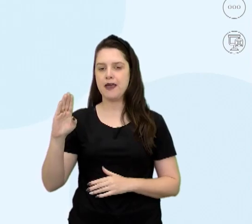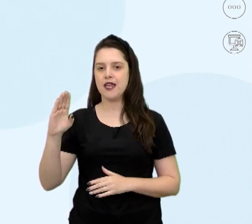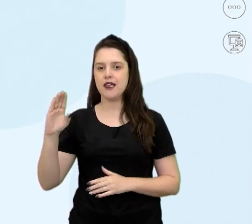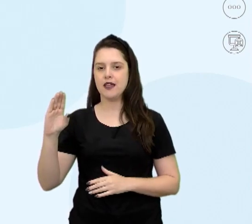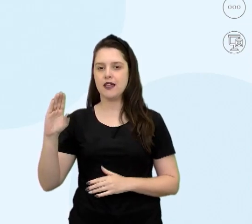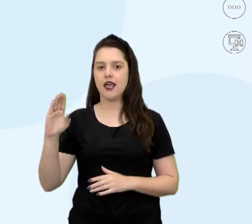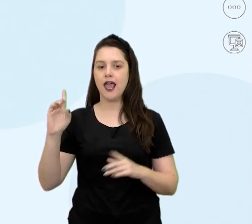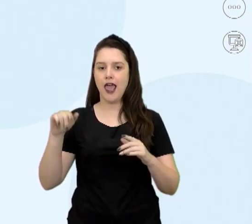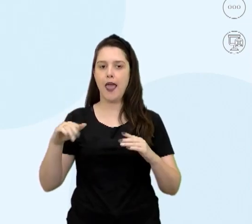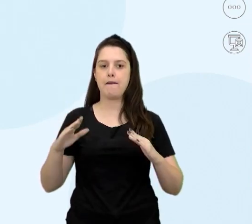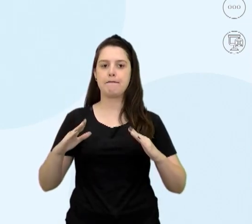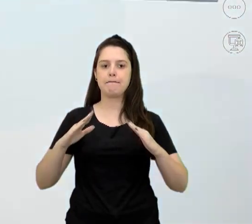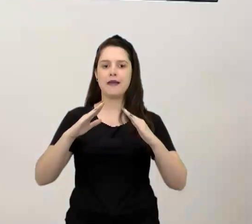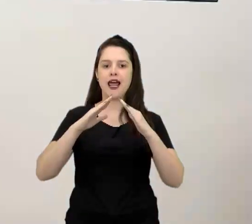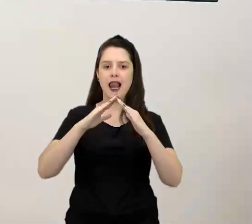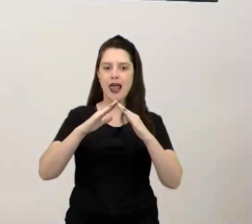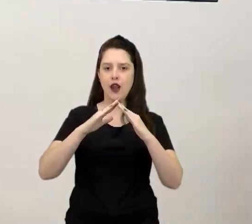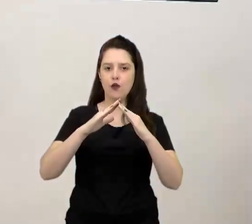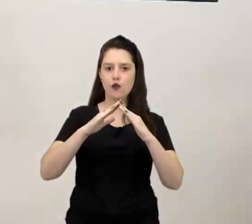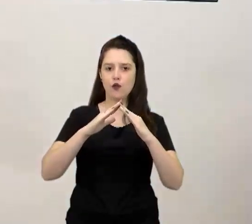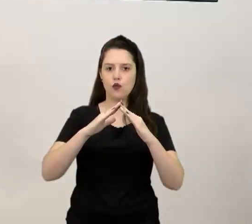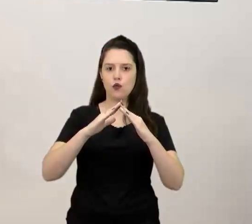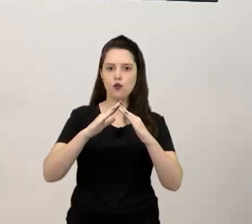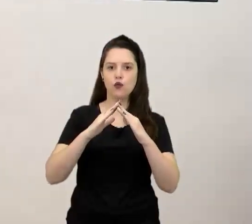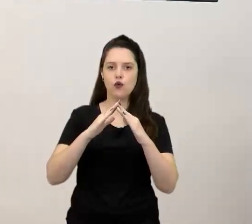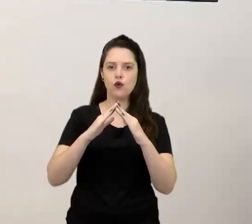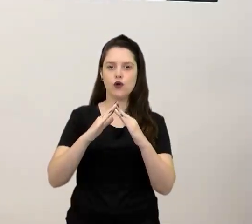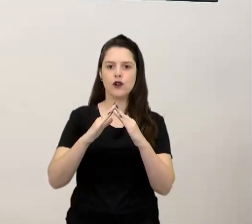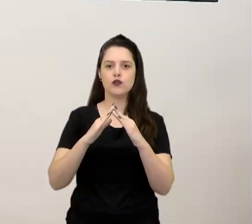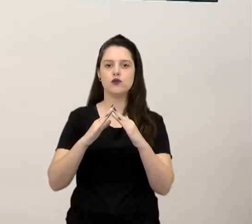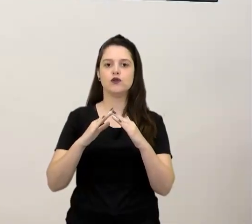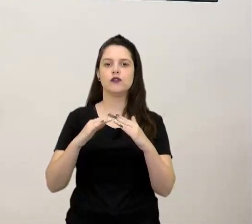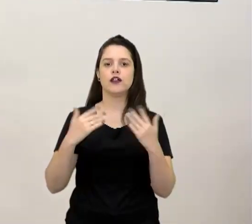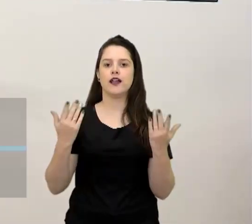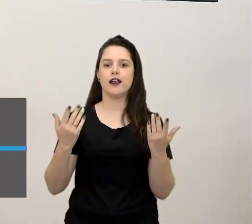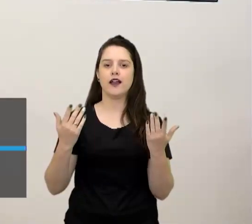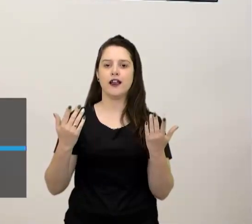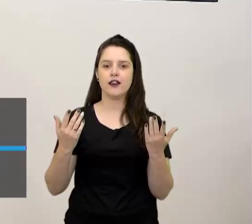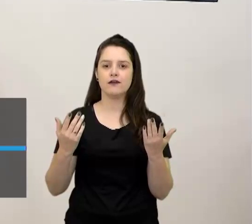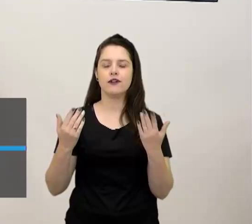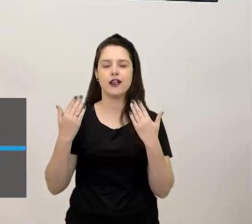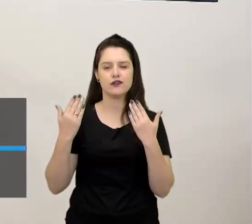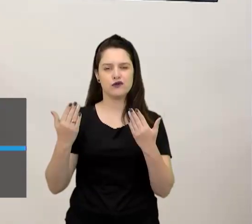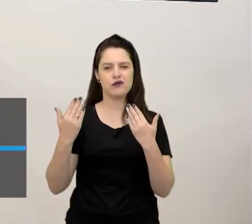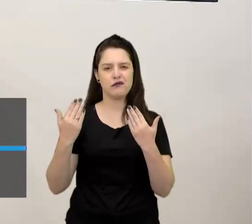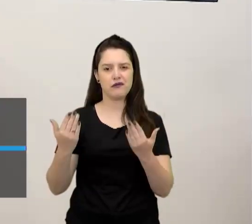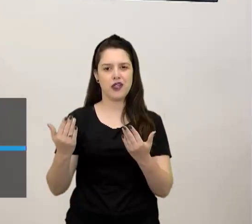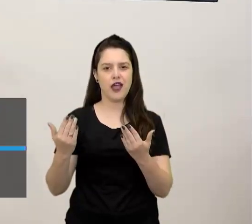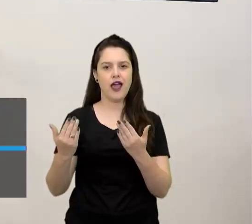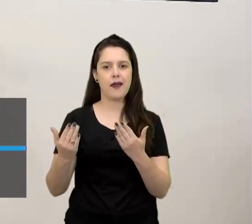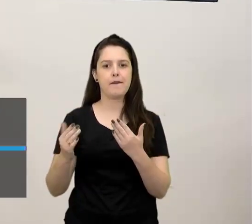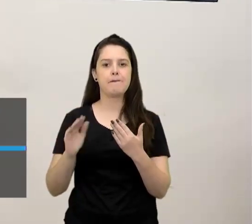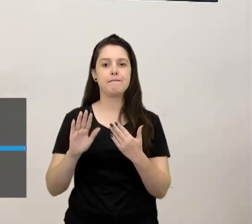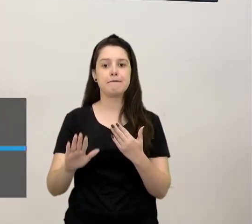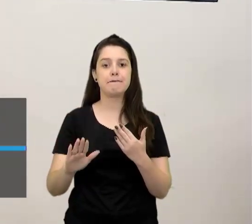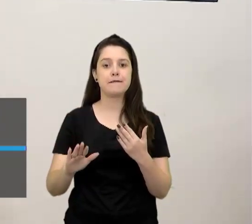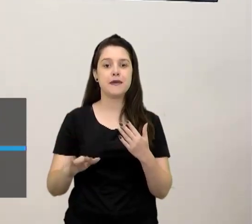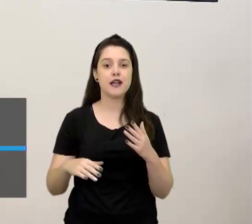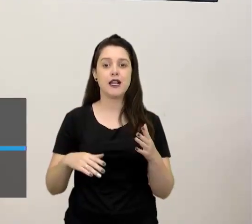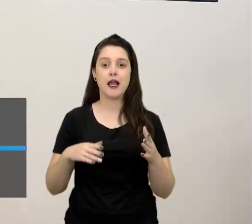DE. Gente, ó, falou em retas paralelas, lados paralelos, você já vai desconfiar que é o teorema de Tales, que